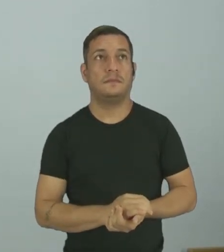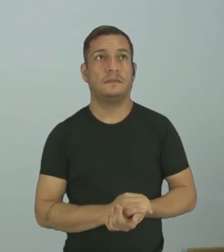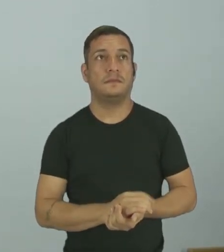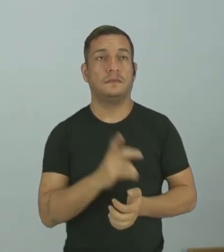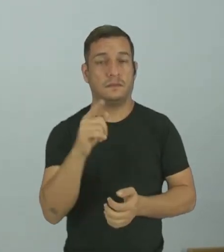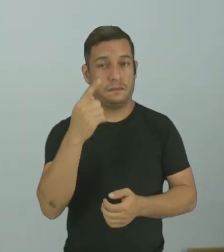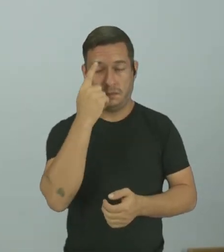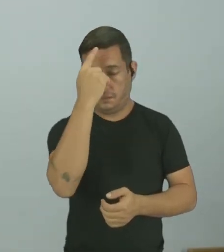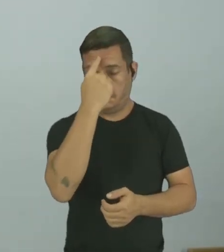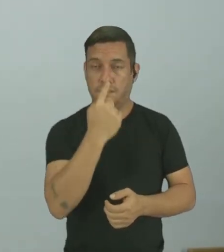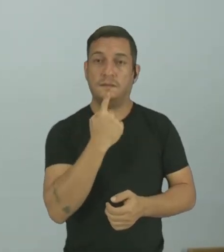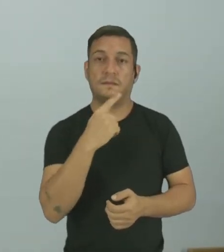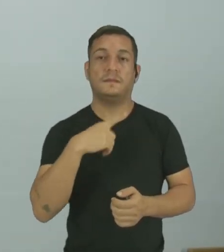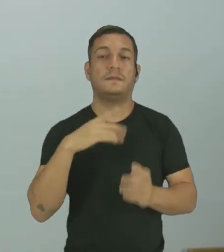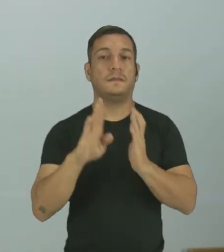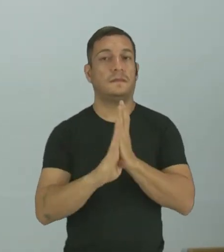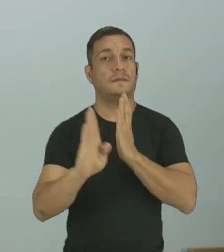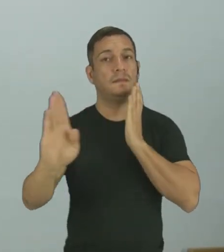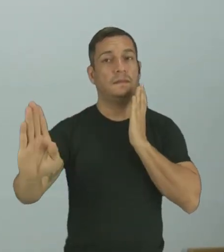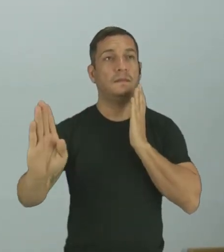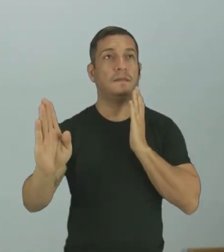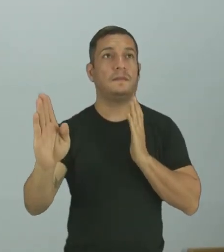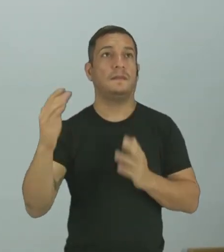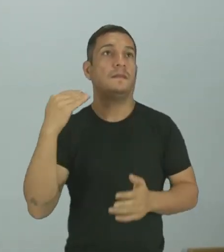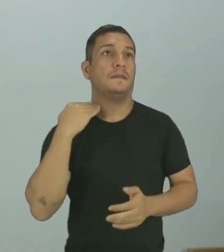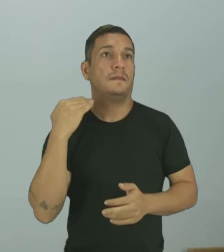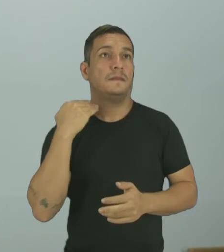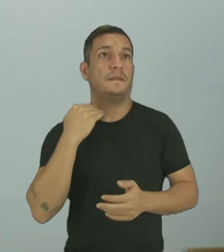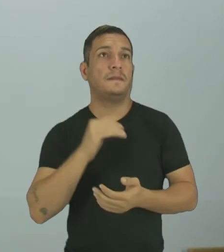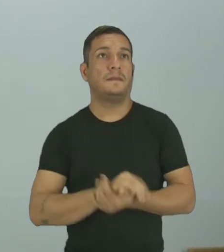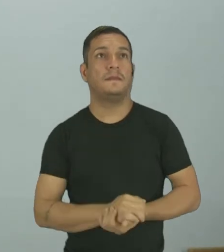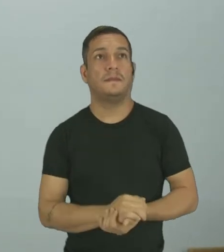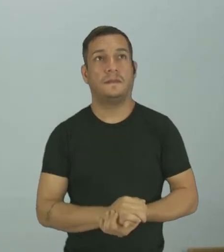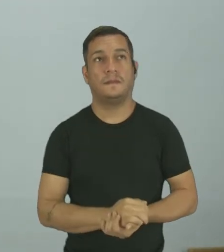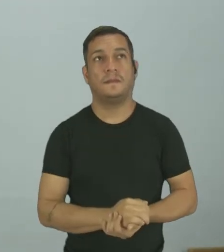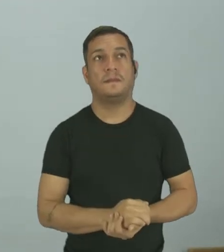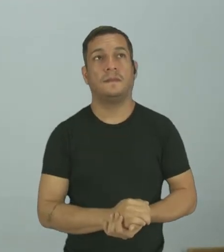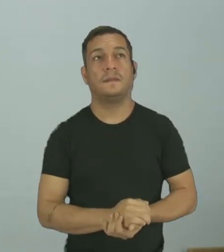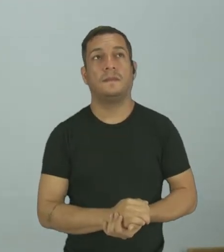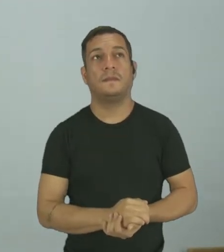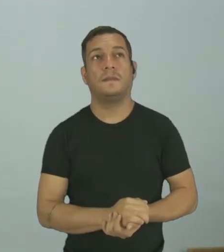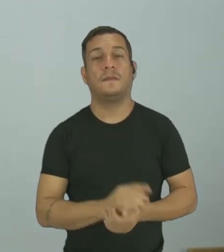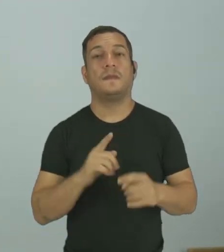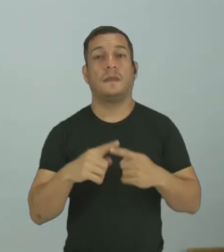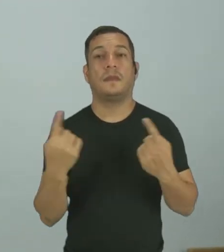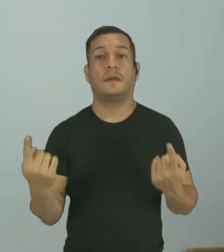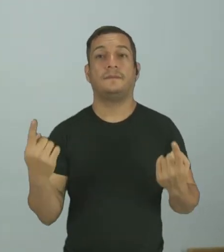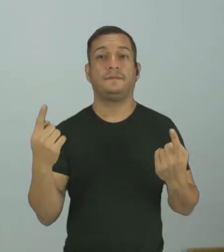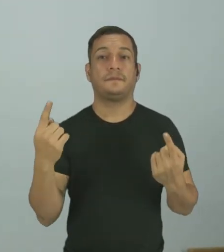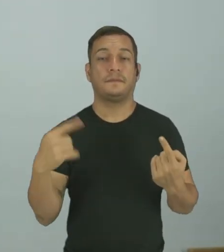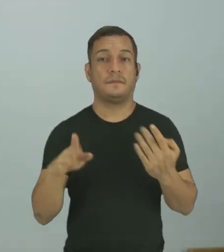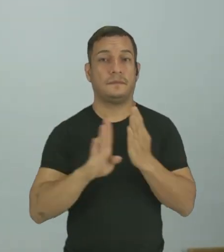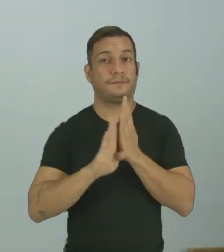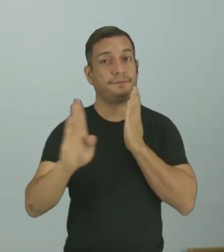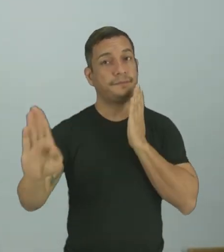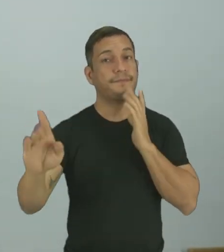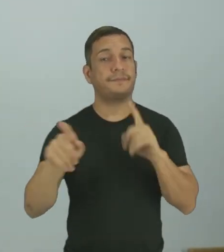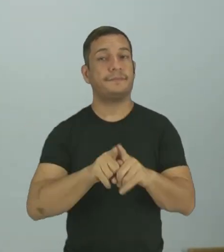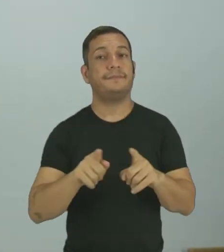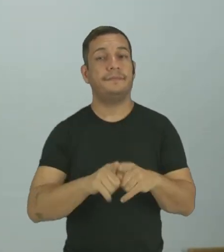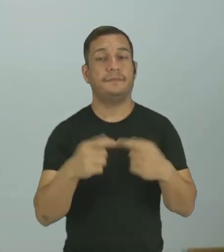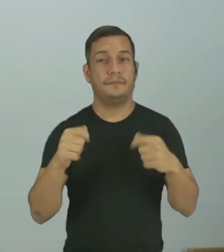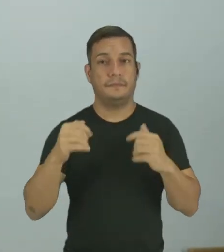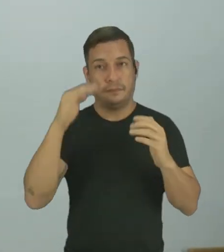Aqui nessa imagem estão na fila no banco, né? Estão em fila. Mas essa fila também deve